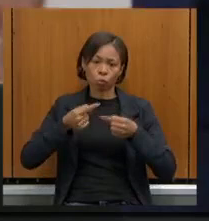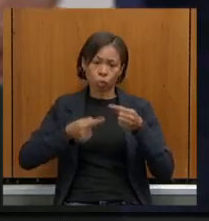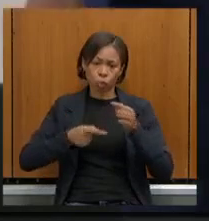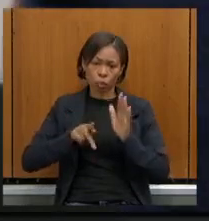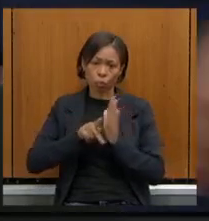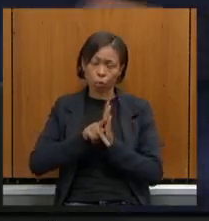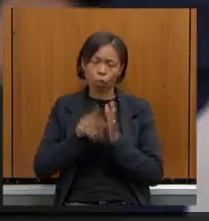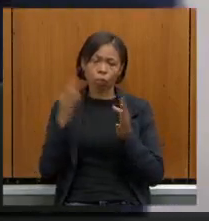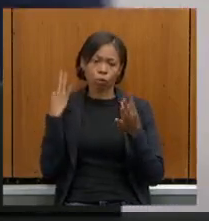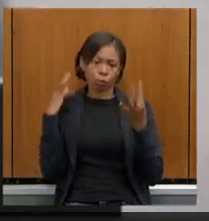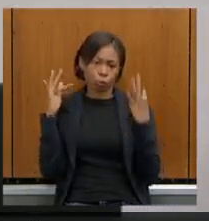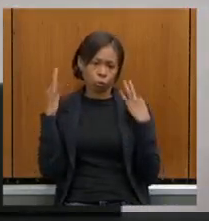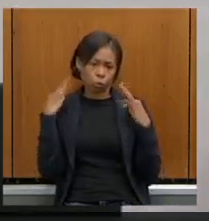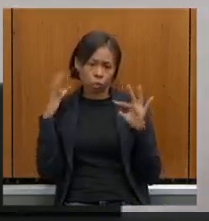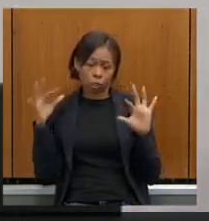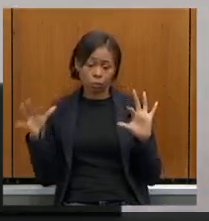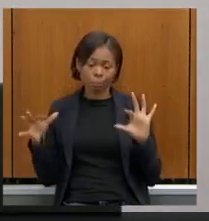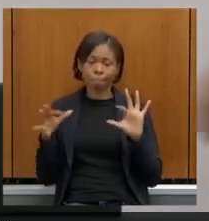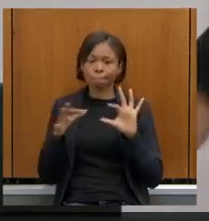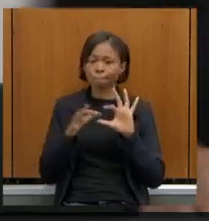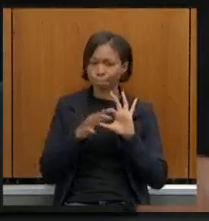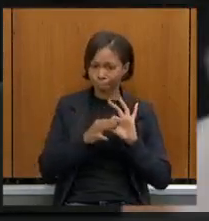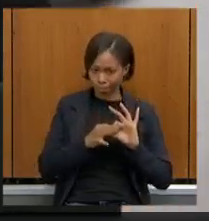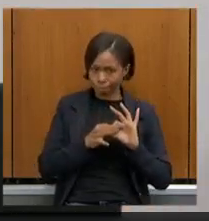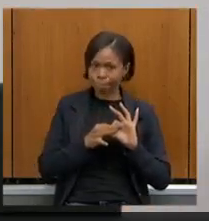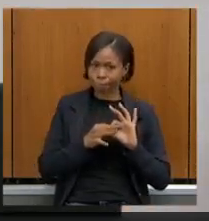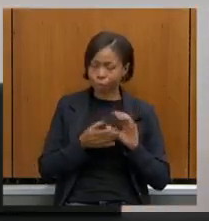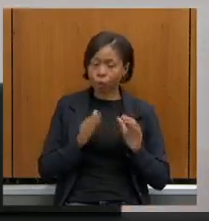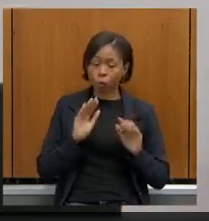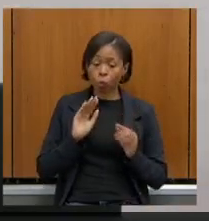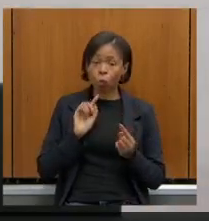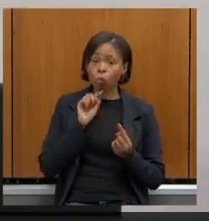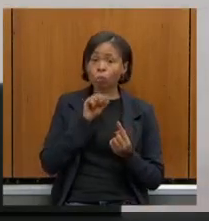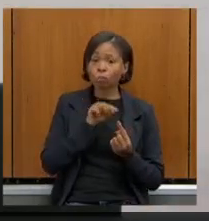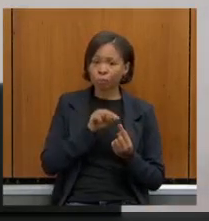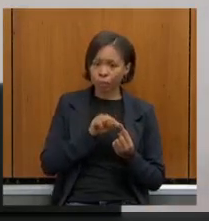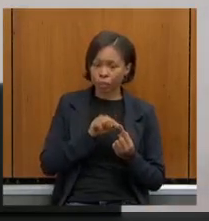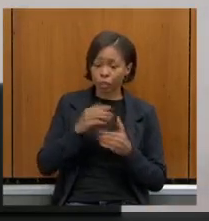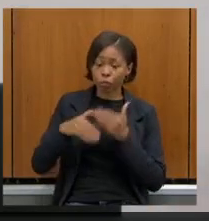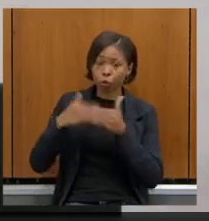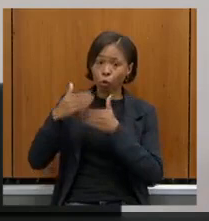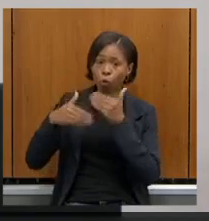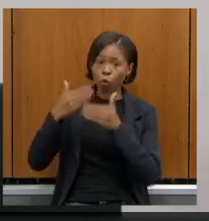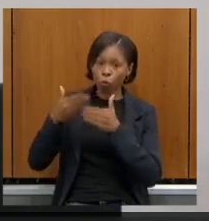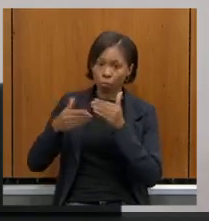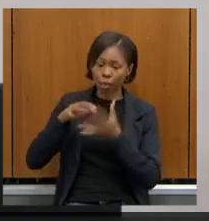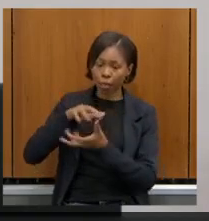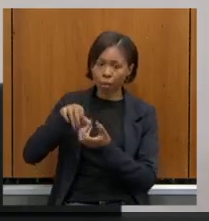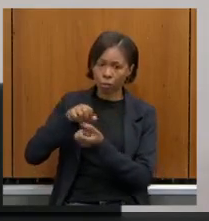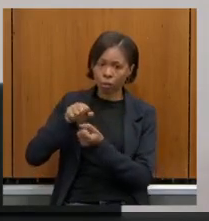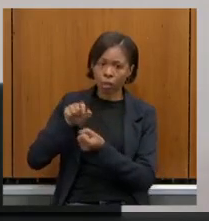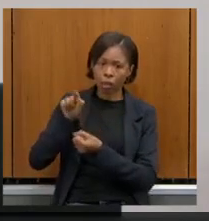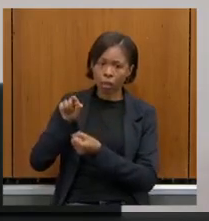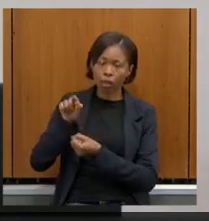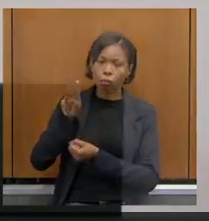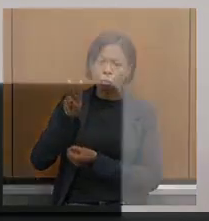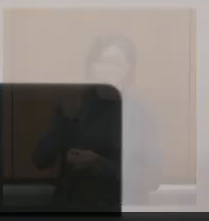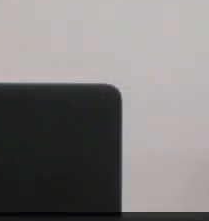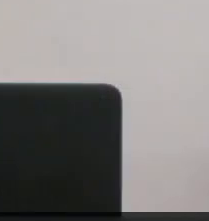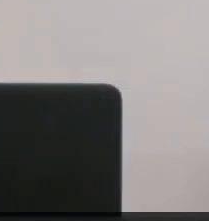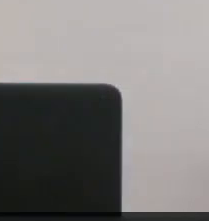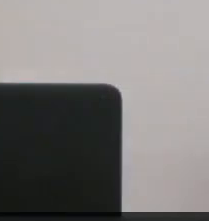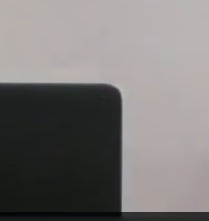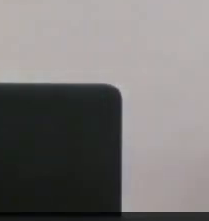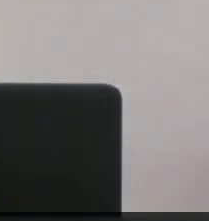integrada para o desenvolvimento sustentável do Vale do Aço a partir das possibilidades abertas